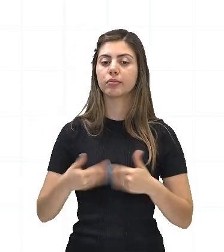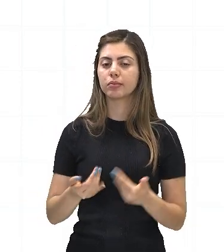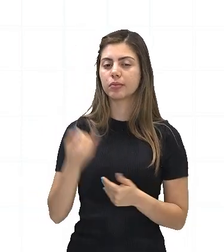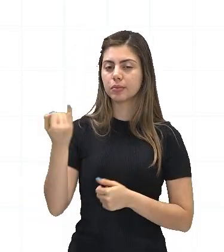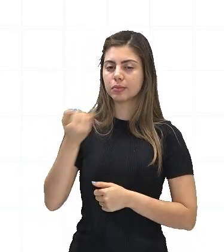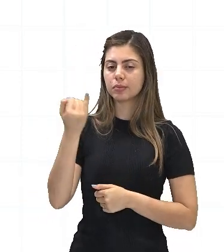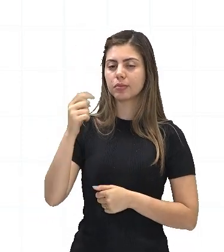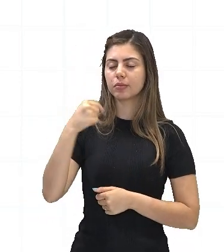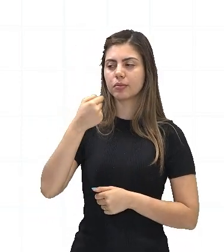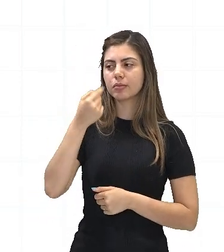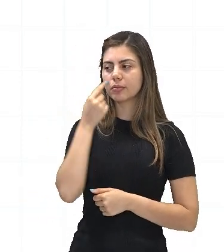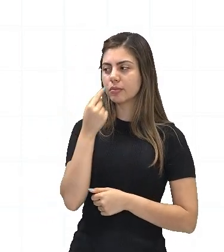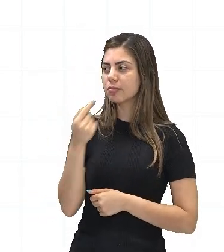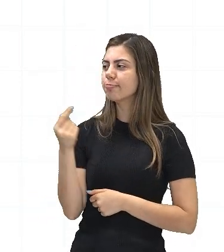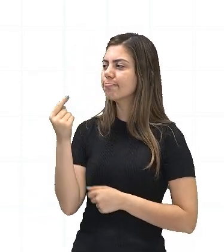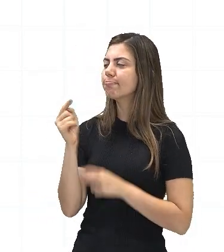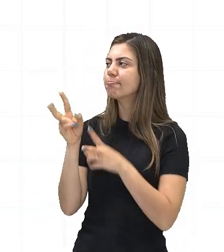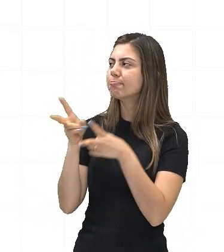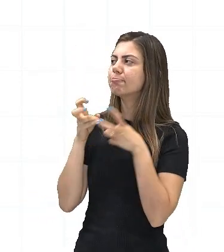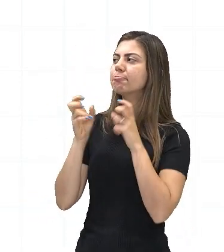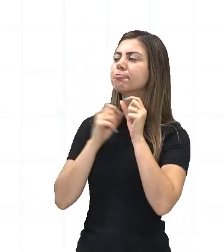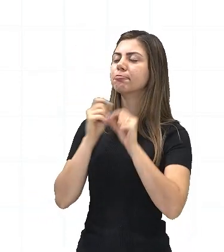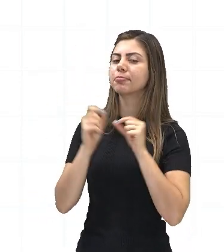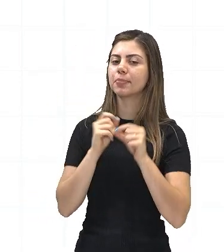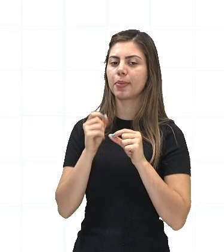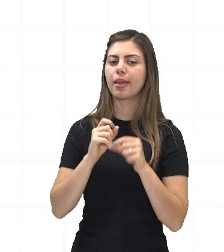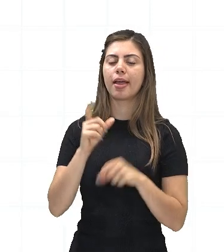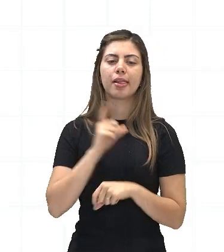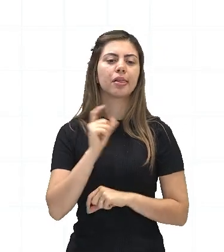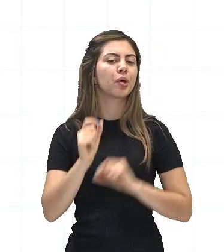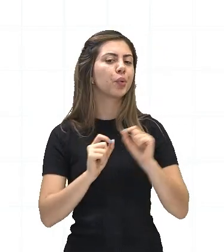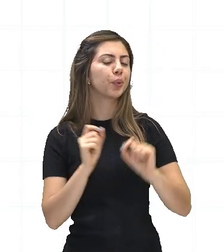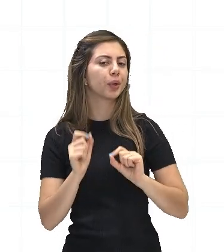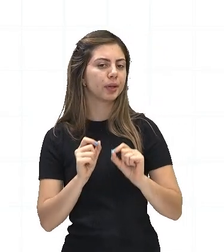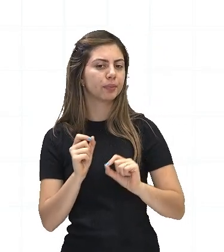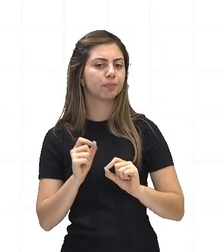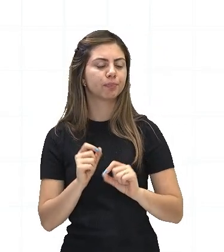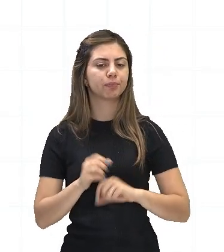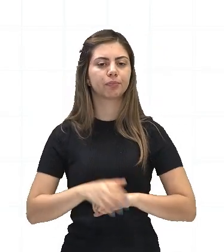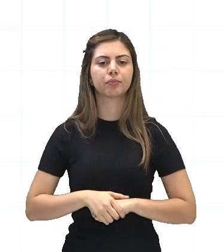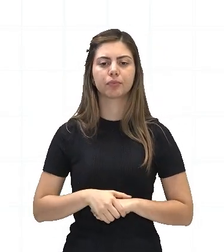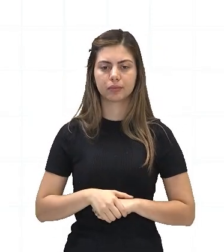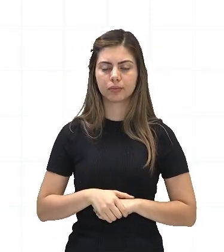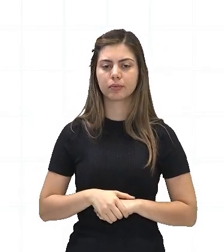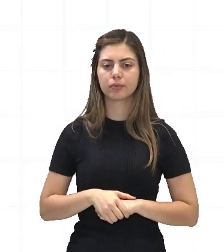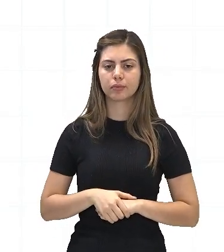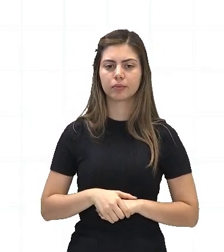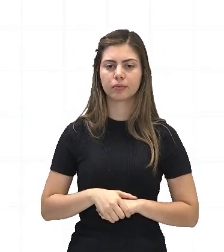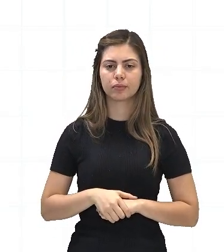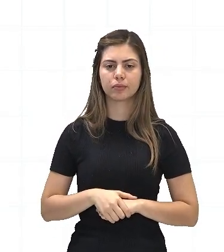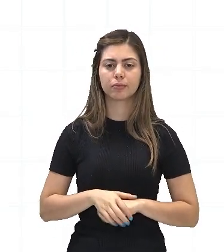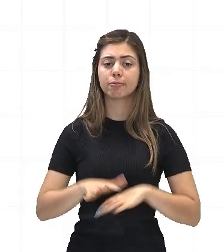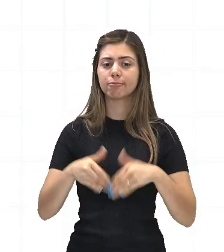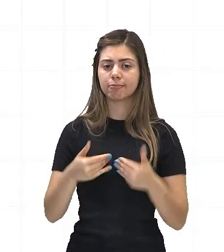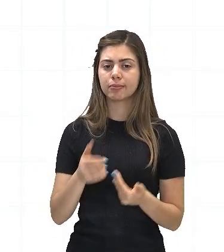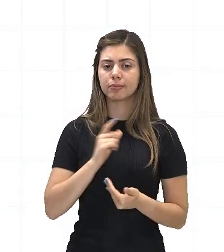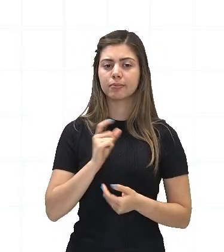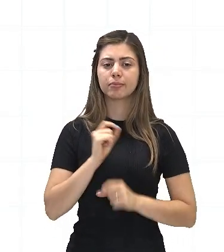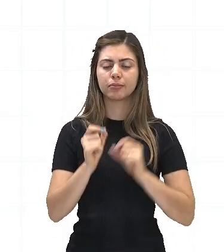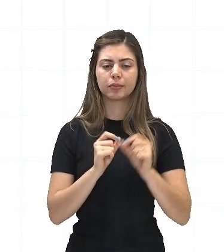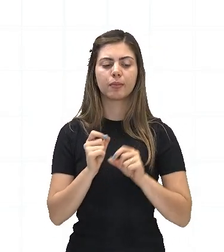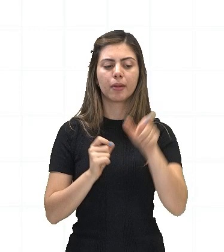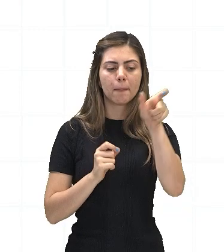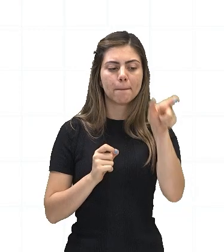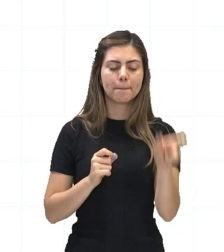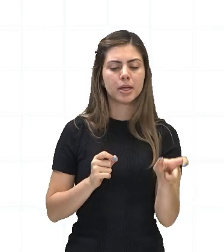nós observemos o seguinte: nós temos aquilo que nós chamamos de a presença do sujeito